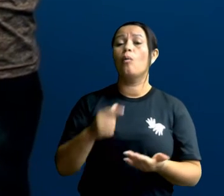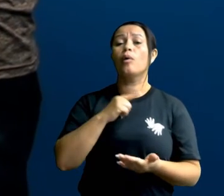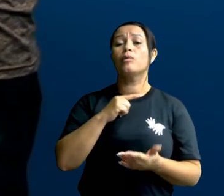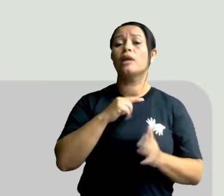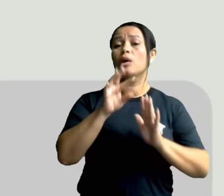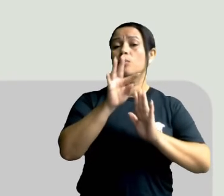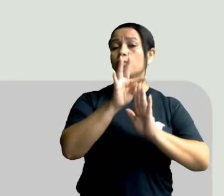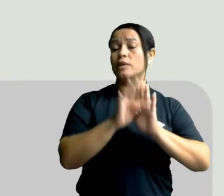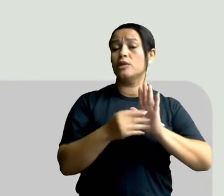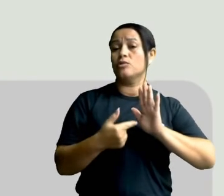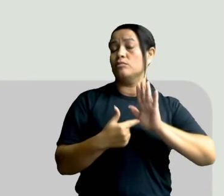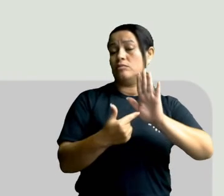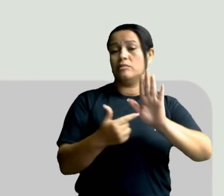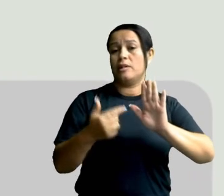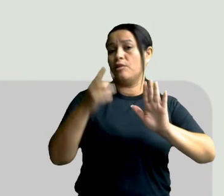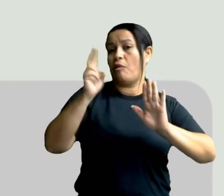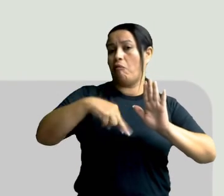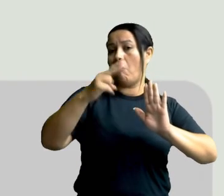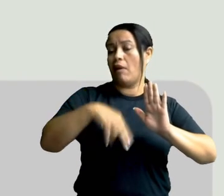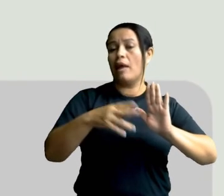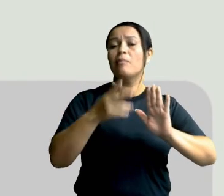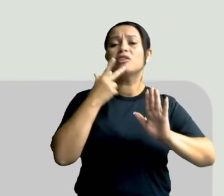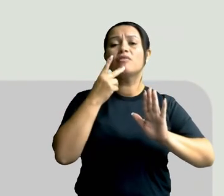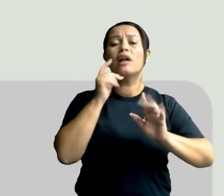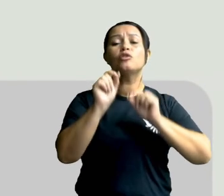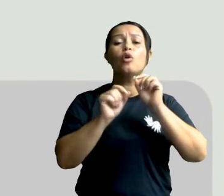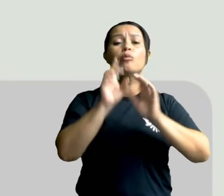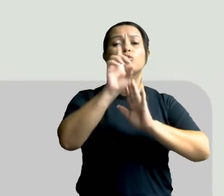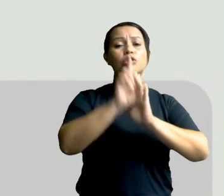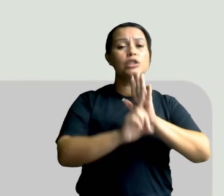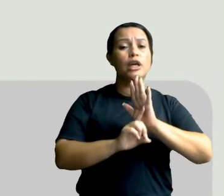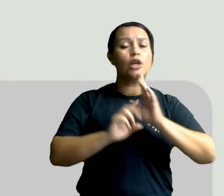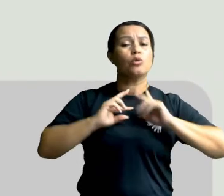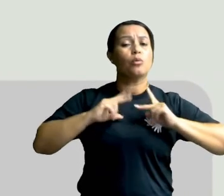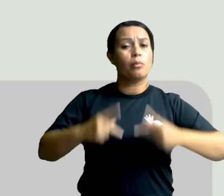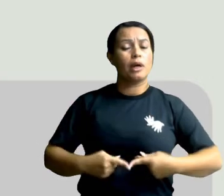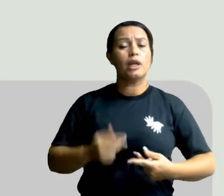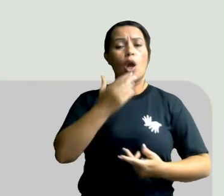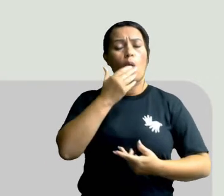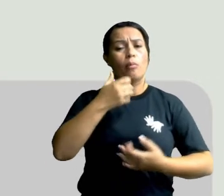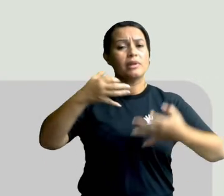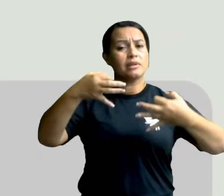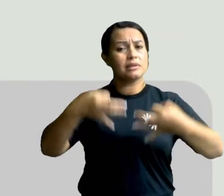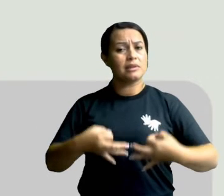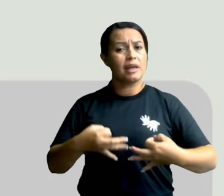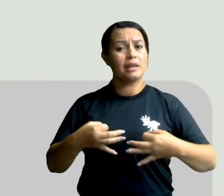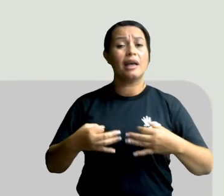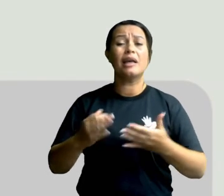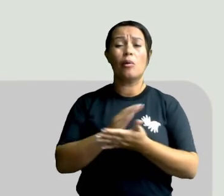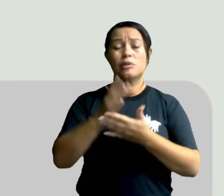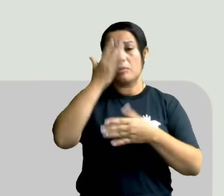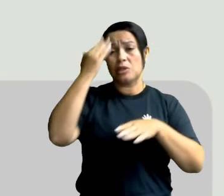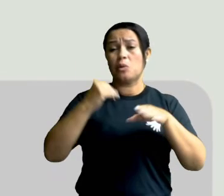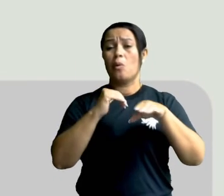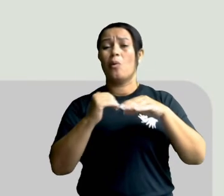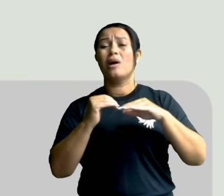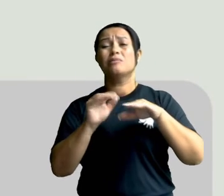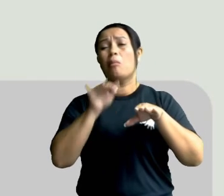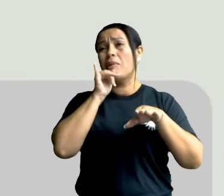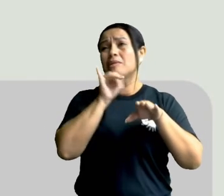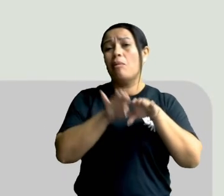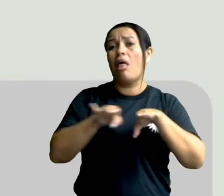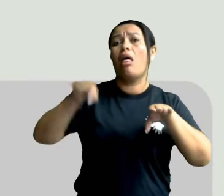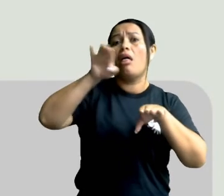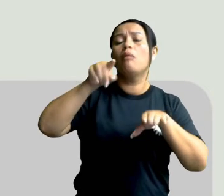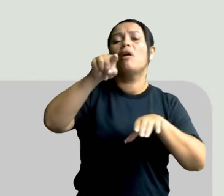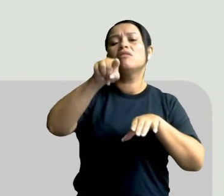Então, eu trouxe esse texto, né, eu não vou ler para vocês, mas fala sobre o direito humano, a alimentação adequada e a soberania alimentar. Para você que está